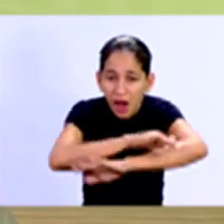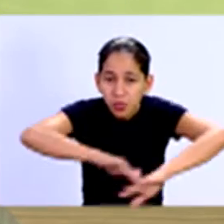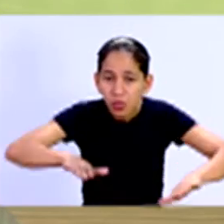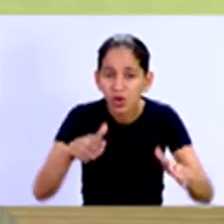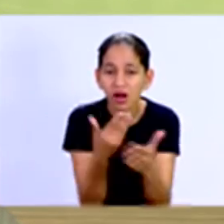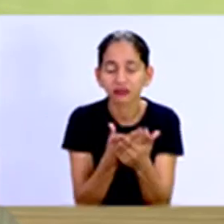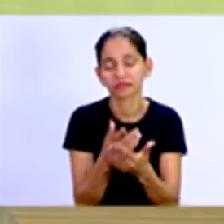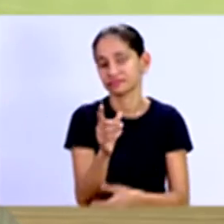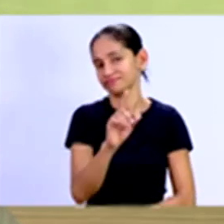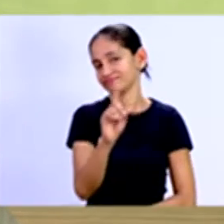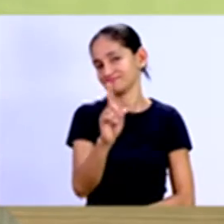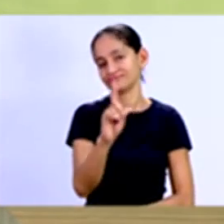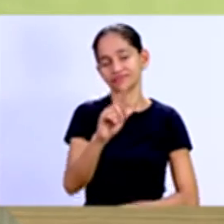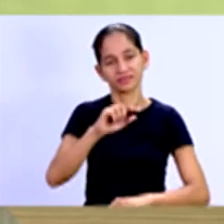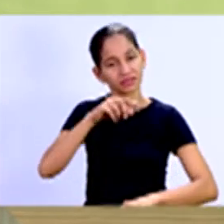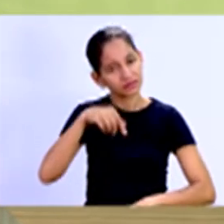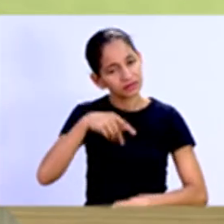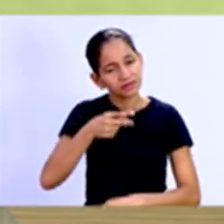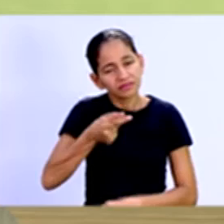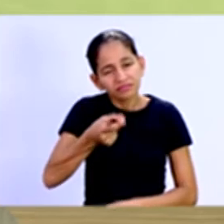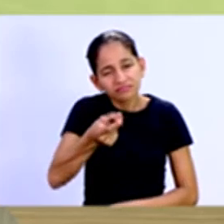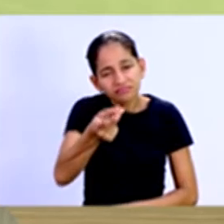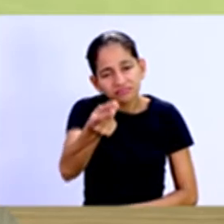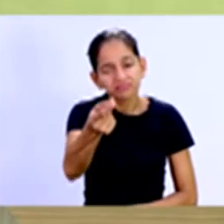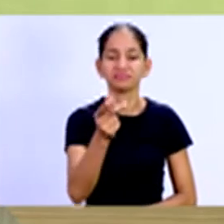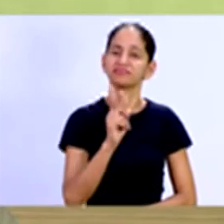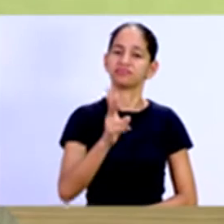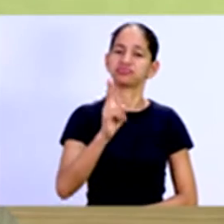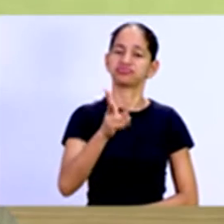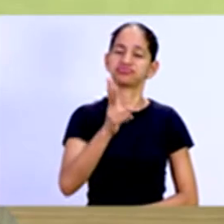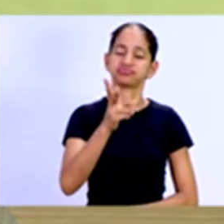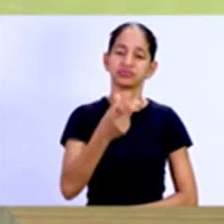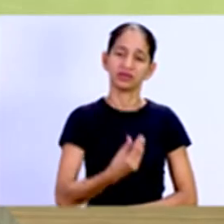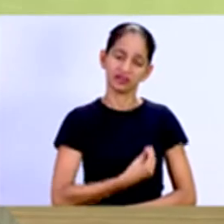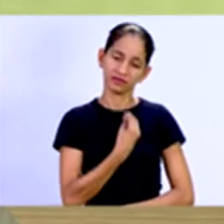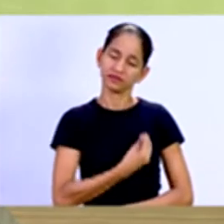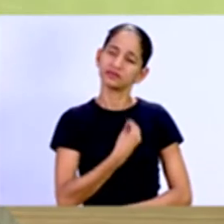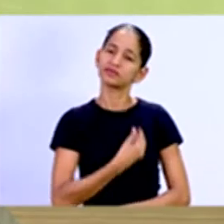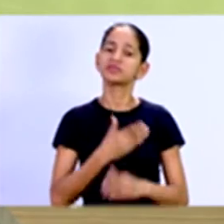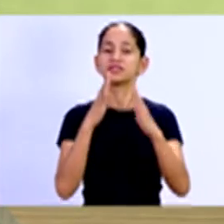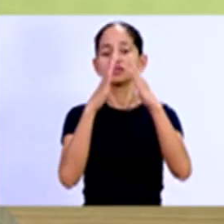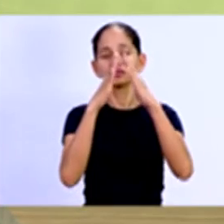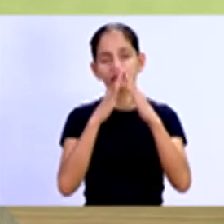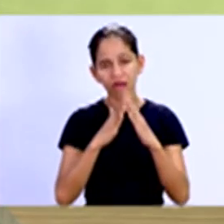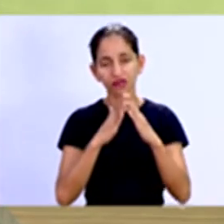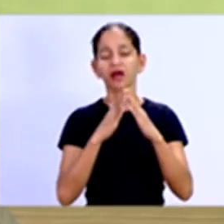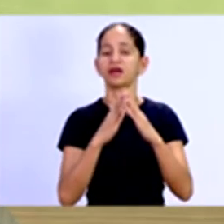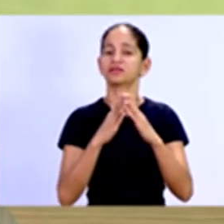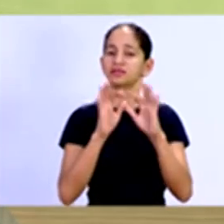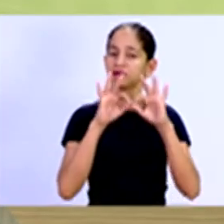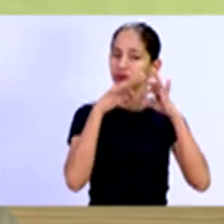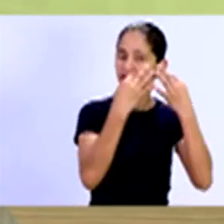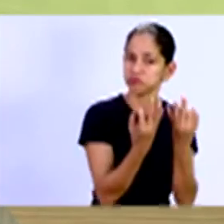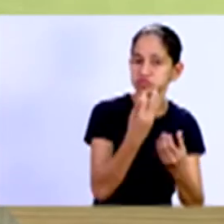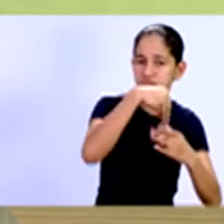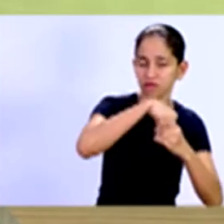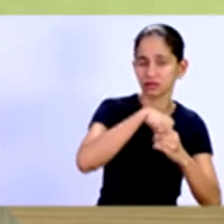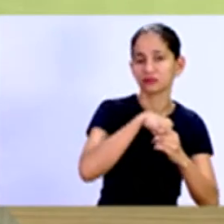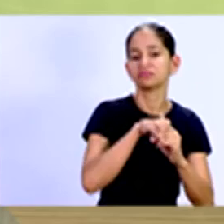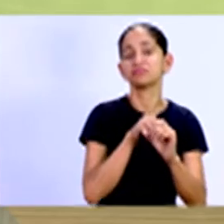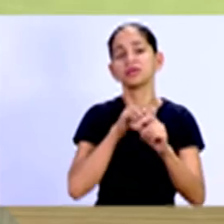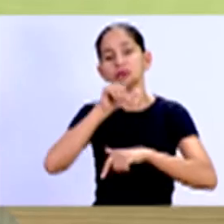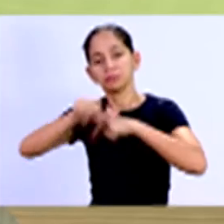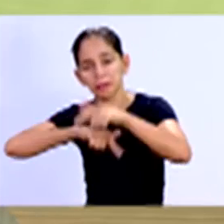por aqui. Aquilo que nós vimos hoje, nós vamos levar para a nossa casa, para o nosso dia a dia, para o nosso trabalho e para tudo aquilo que